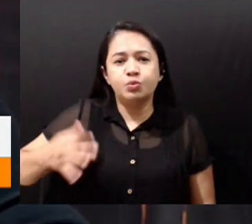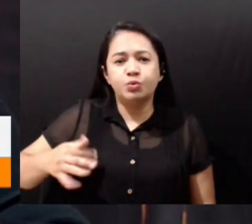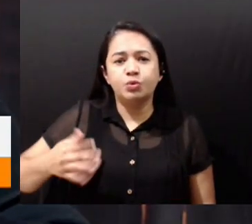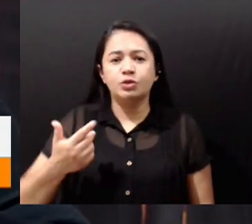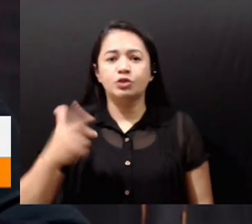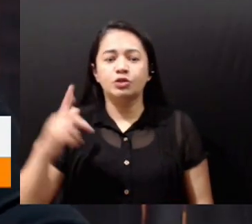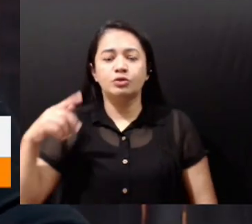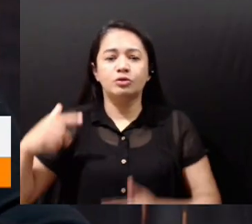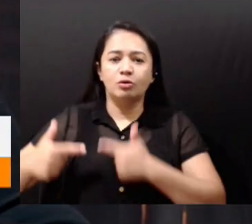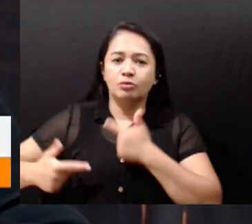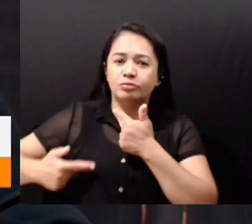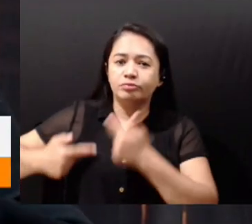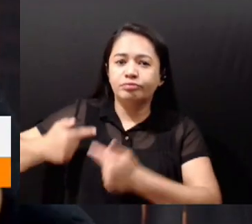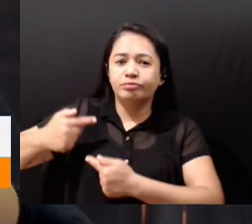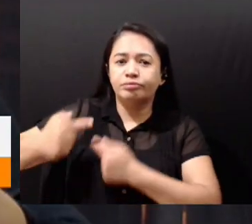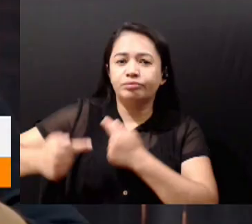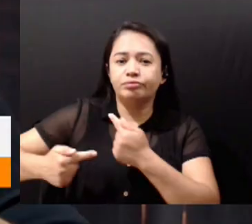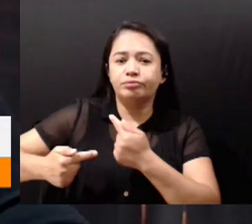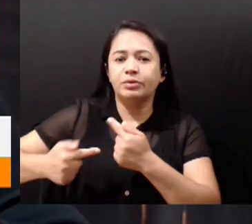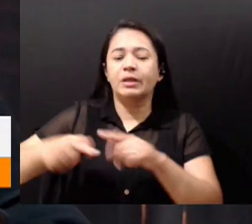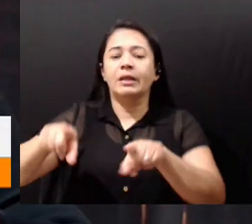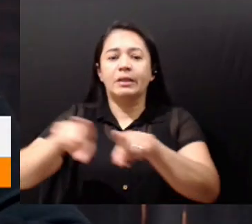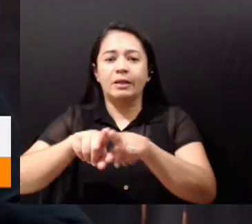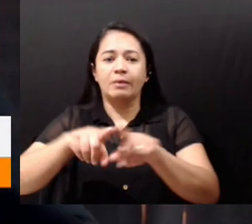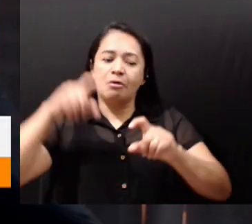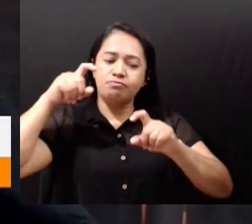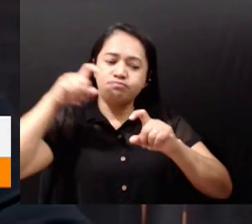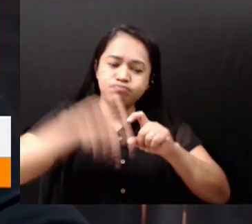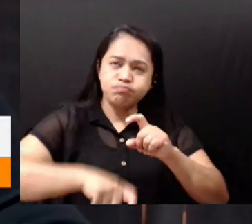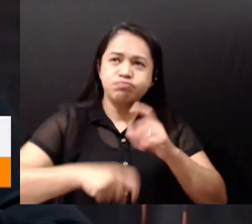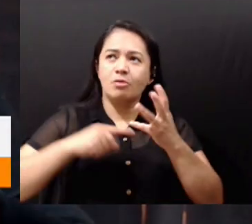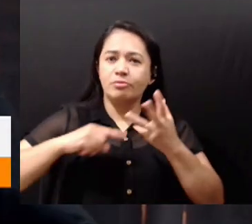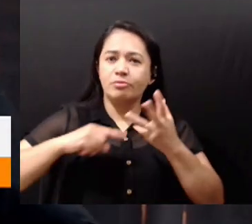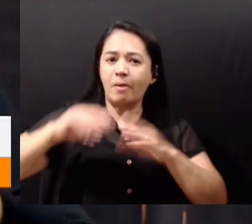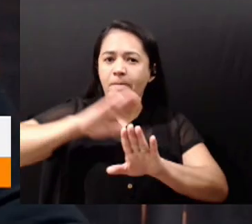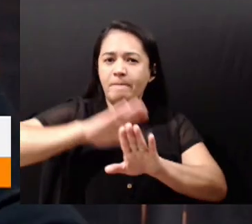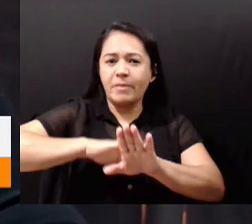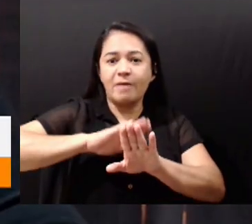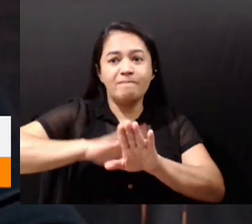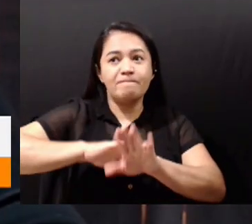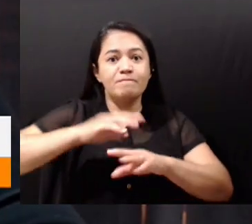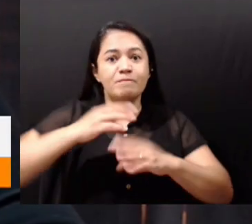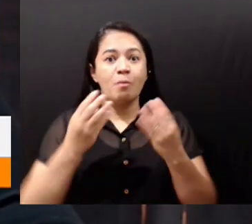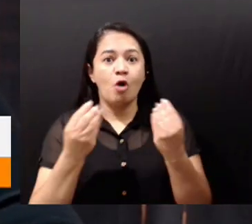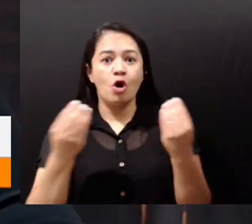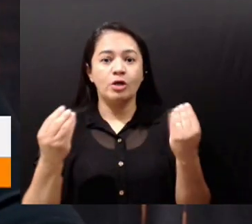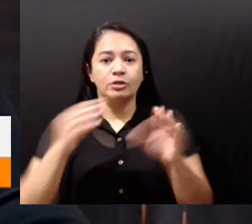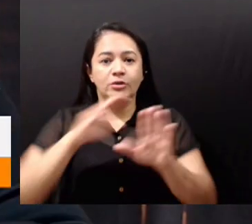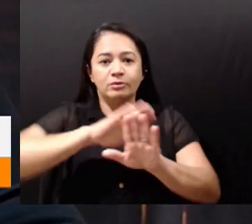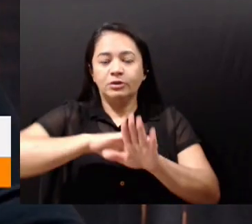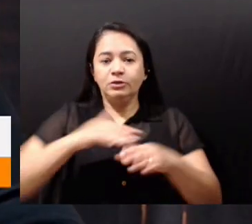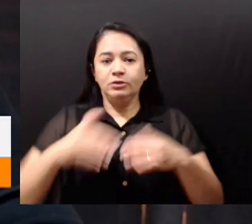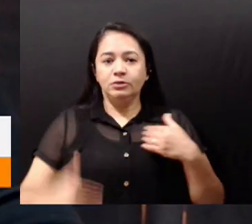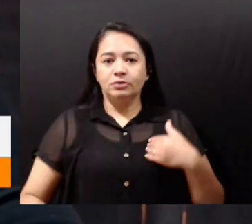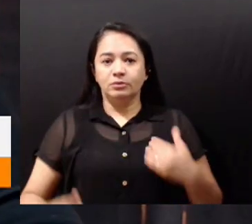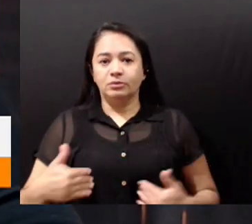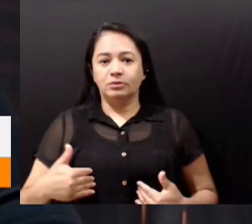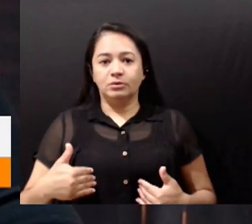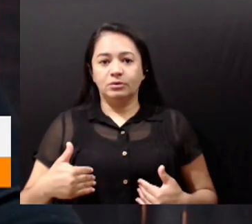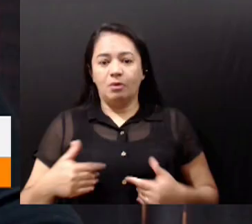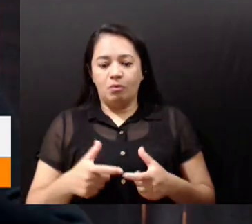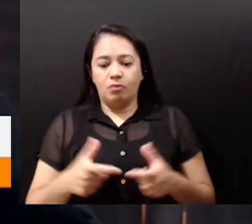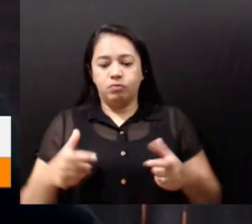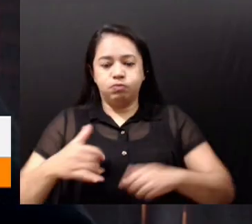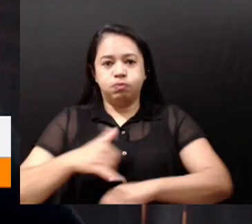também questões de abuso, vários tipos, que faz com que o corpo ele tome uma forma automática maior e uma